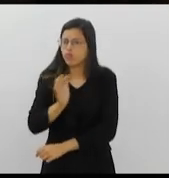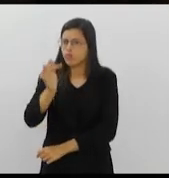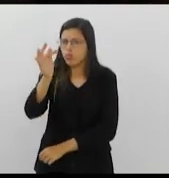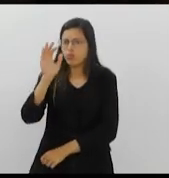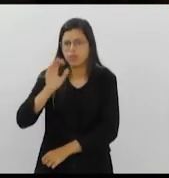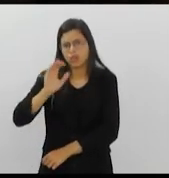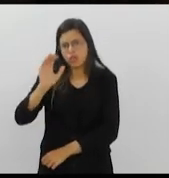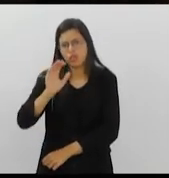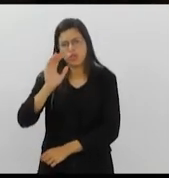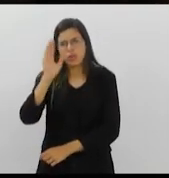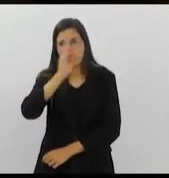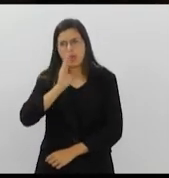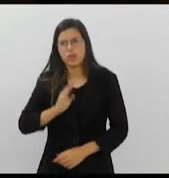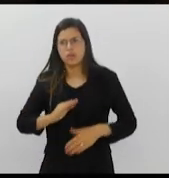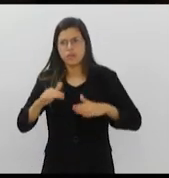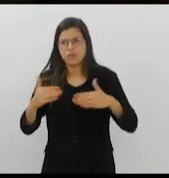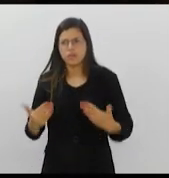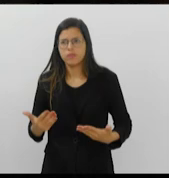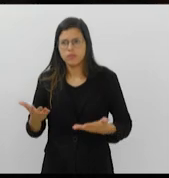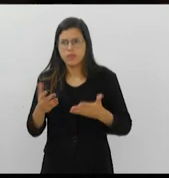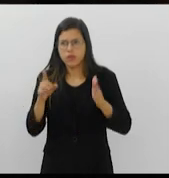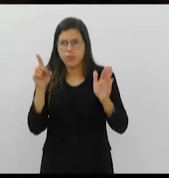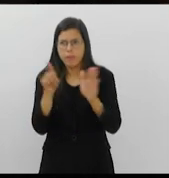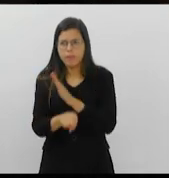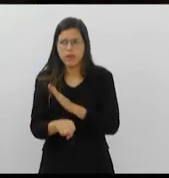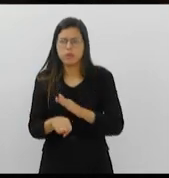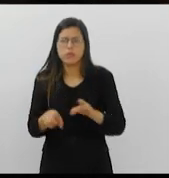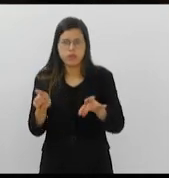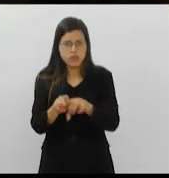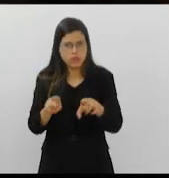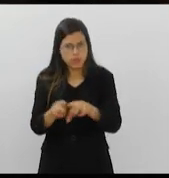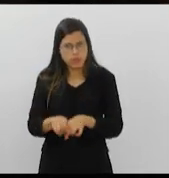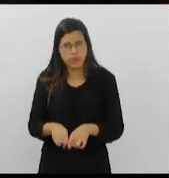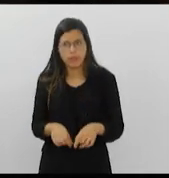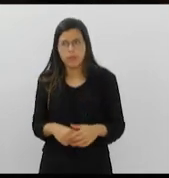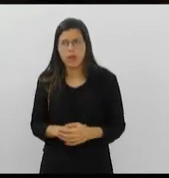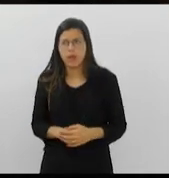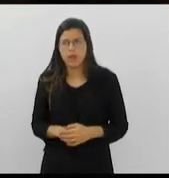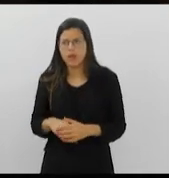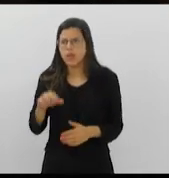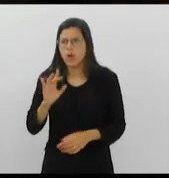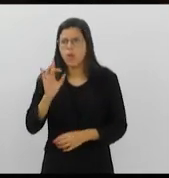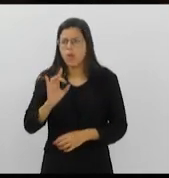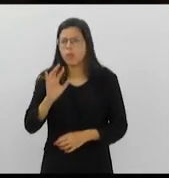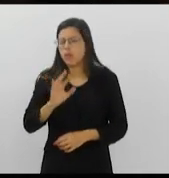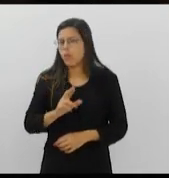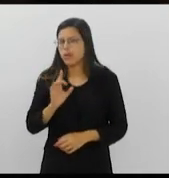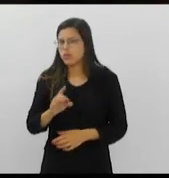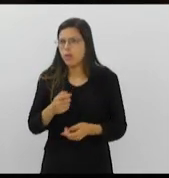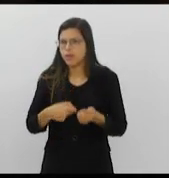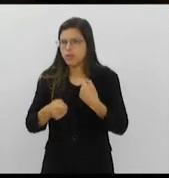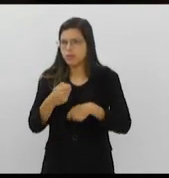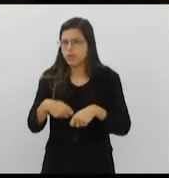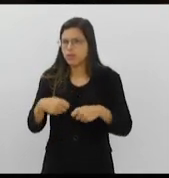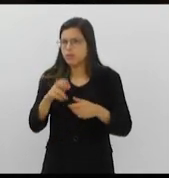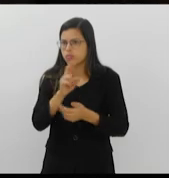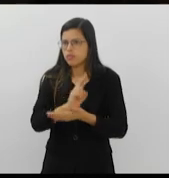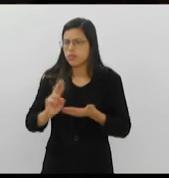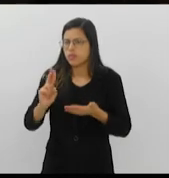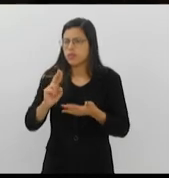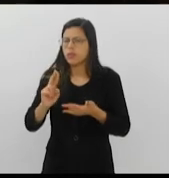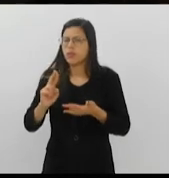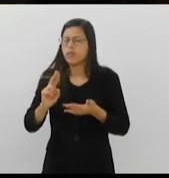país. Então, quero perguntar aqui, inclusive, não apenas para a administração da universidade, mas especialmente para o